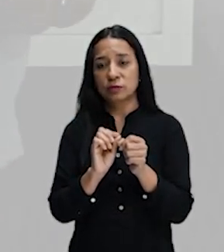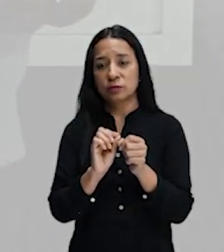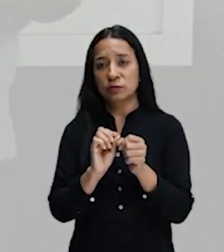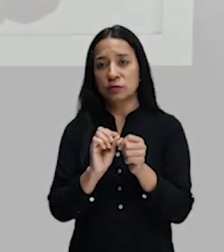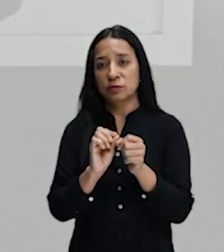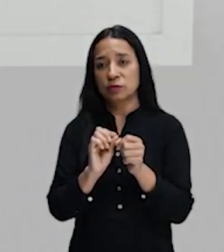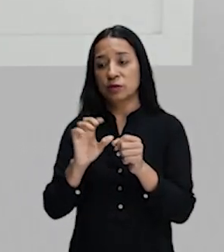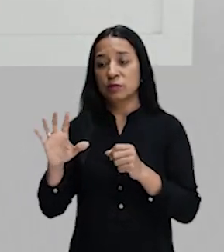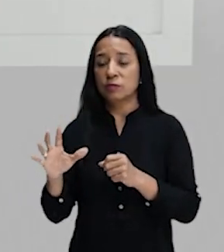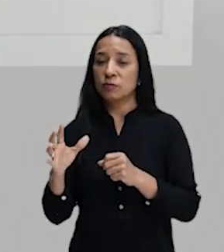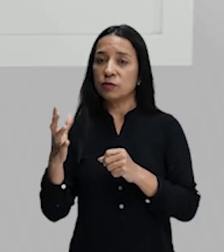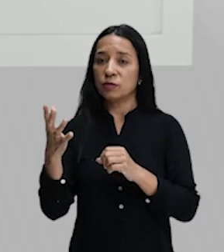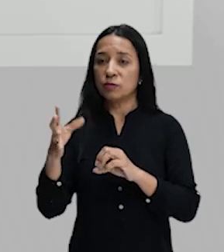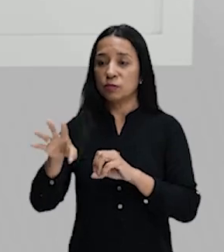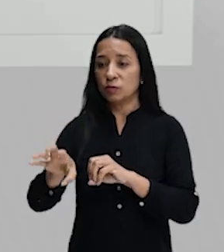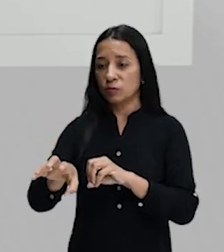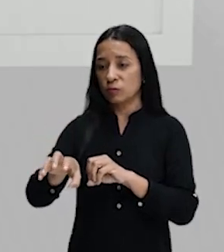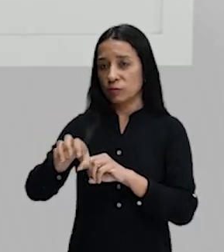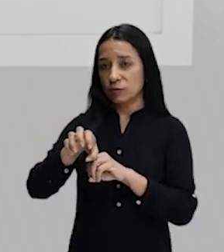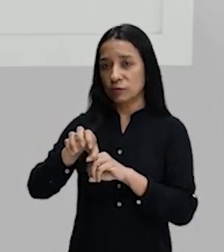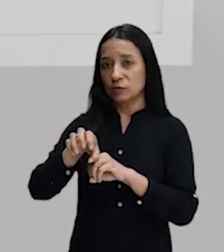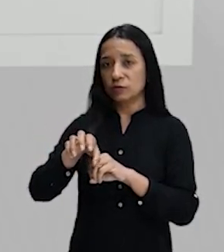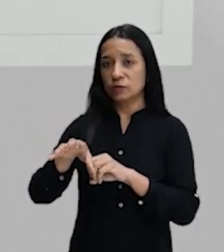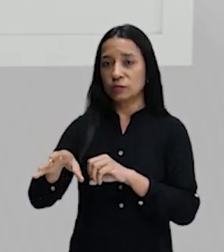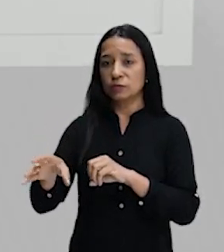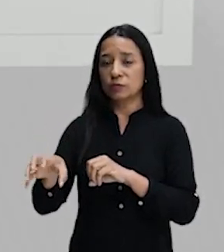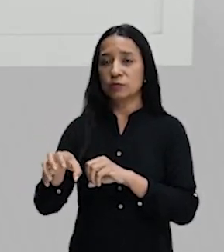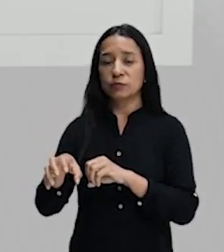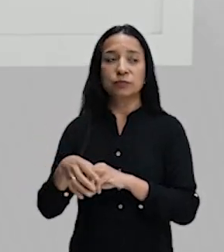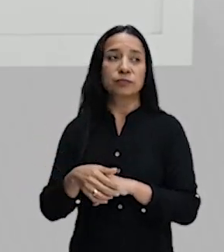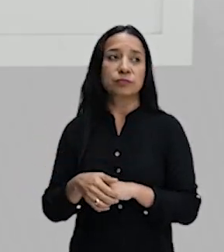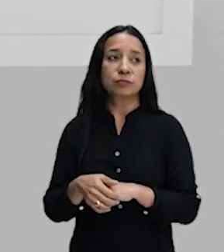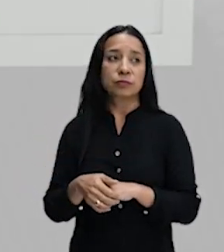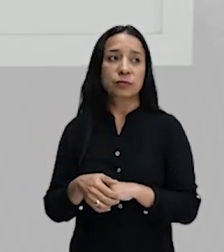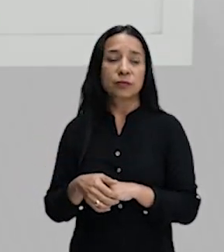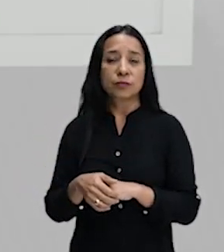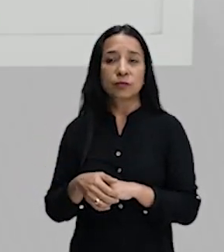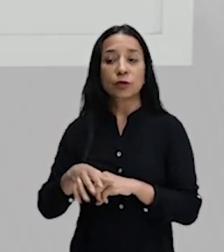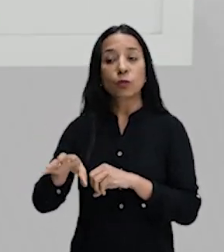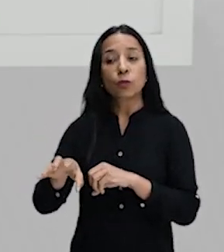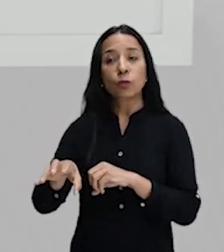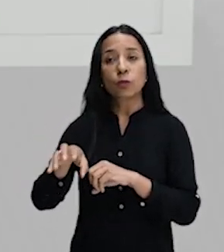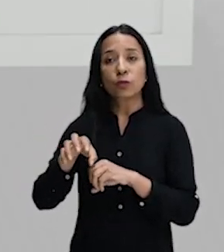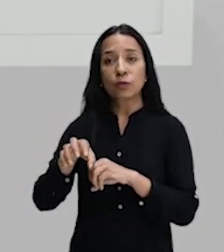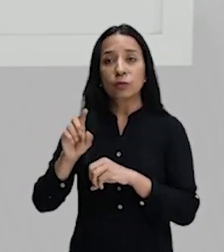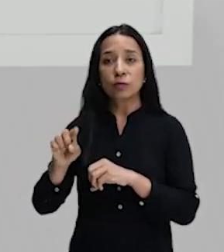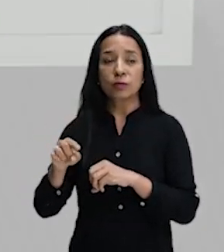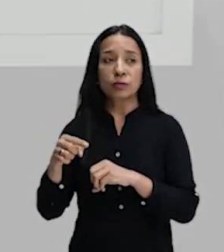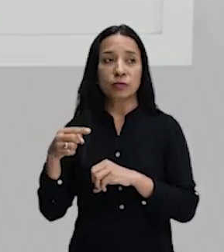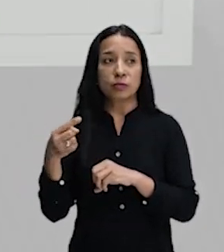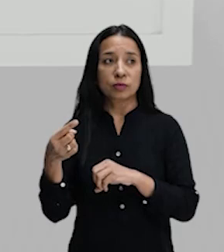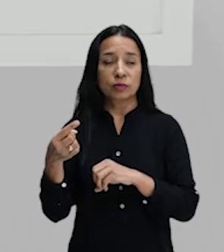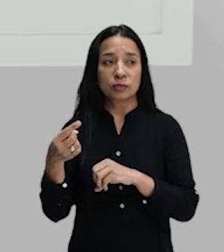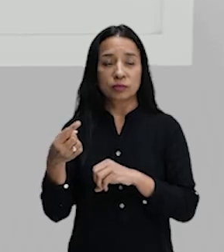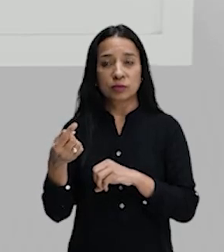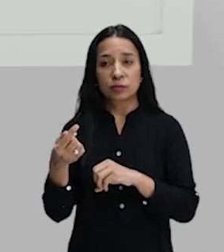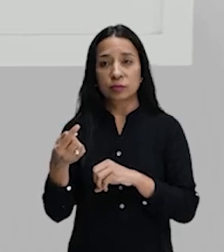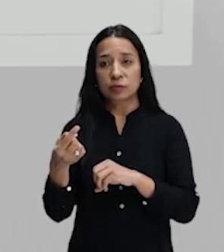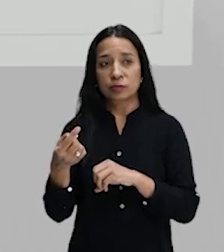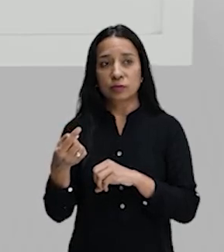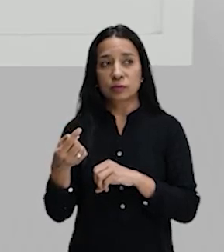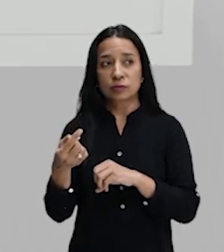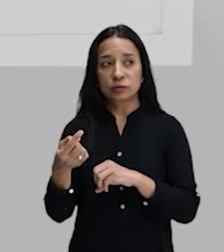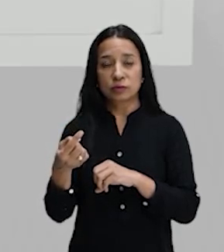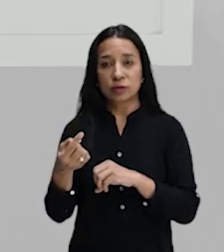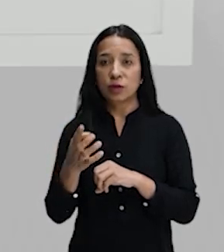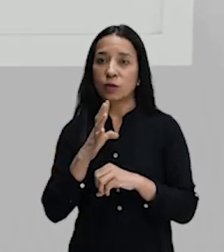esse fenômeno do magnetismo. Né? Então o ímã, gente, ó, depois que, né, do jeito que nós conhecemos, o